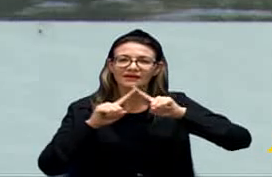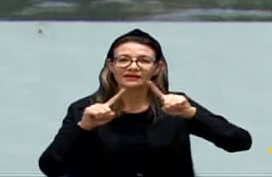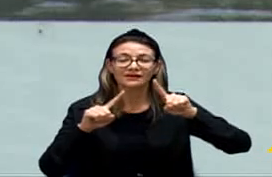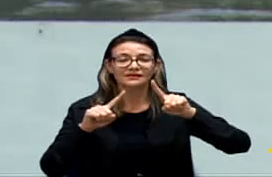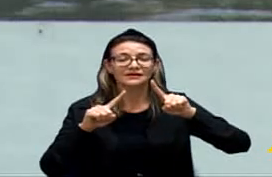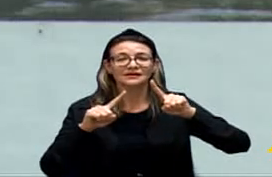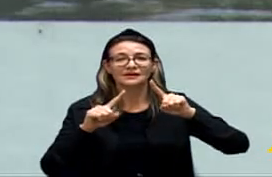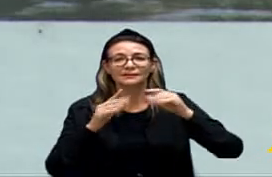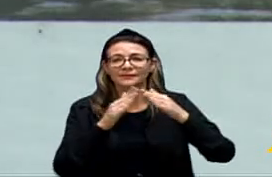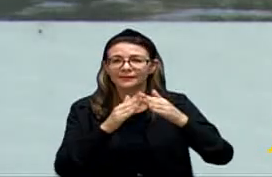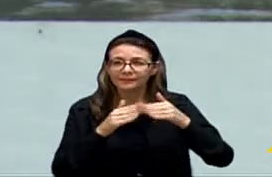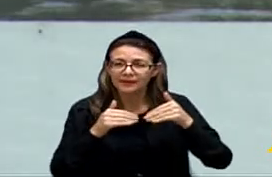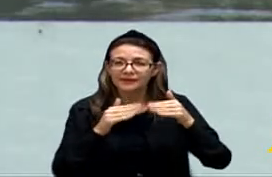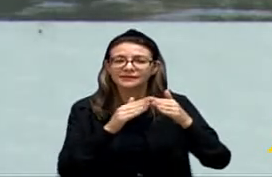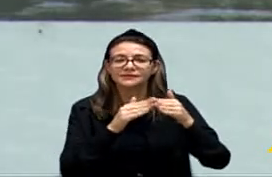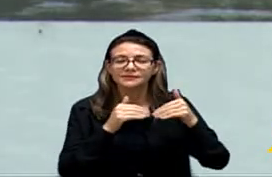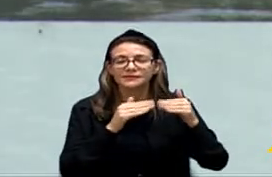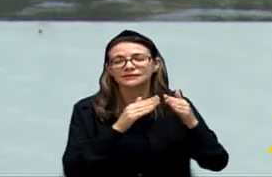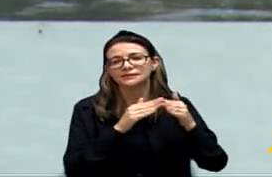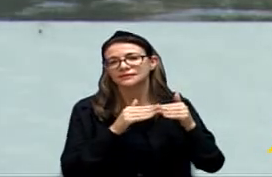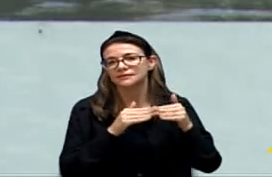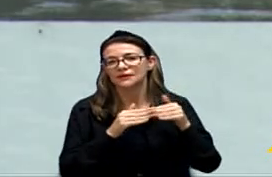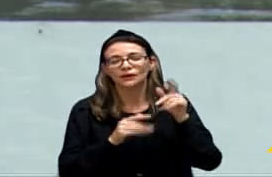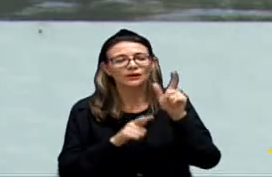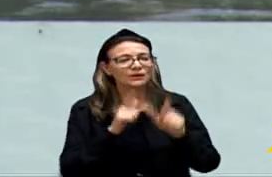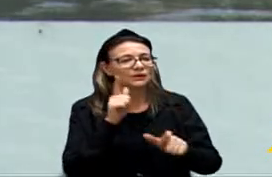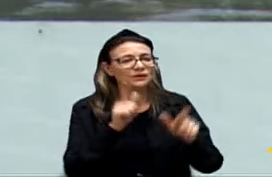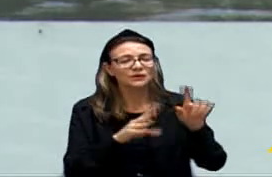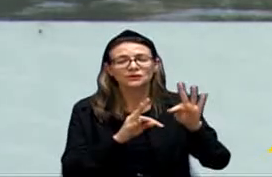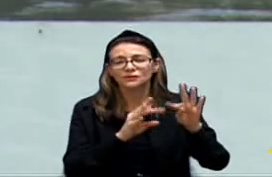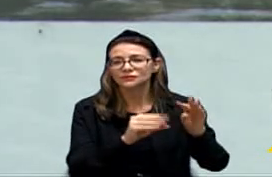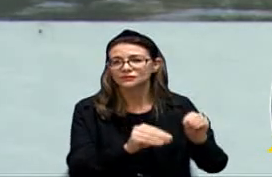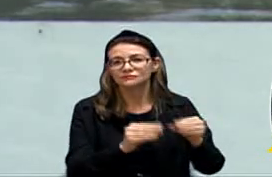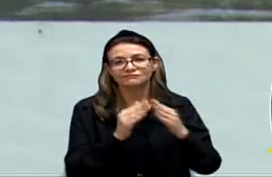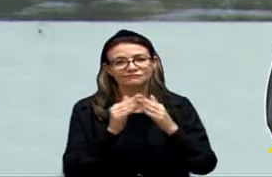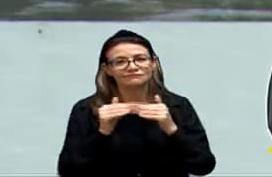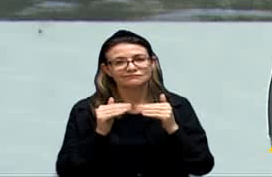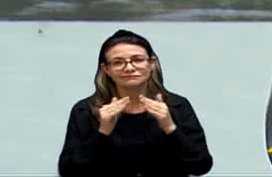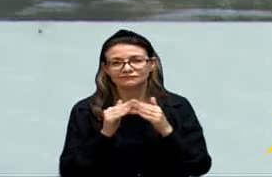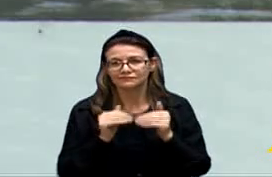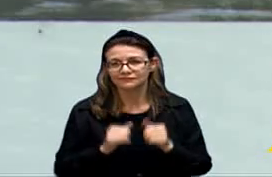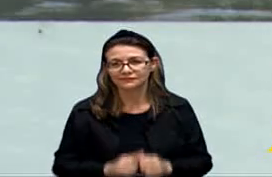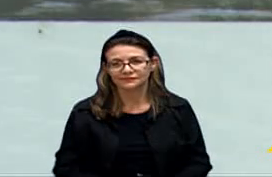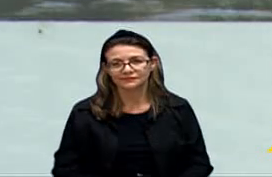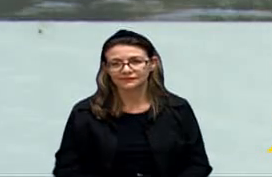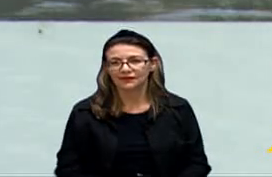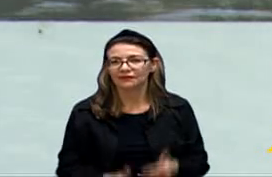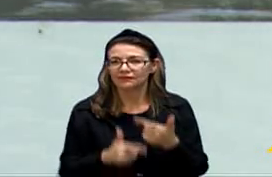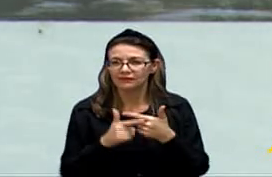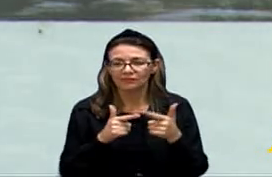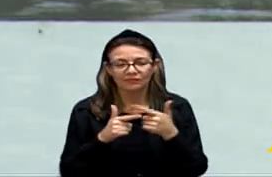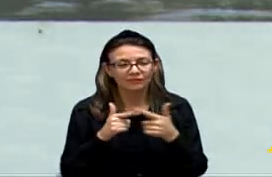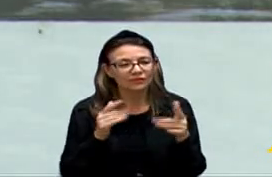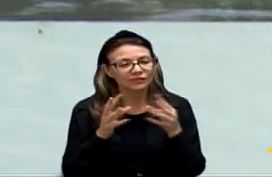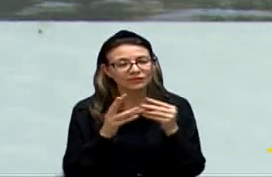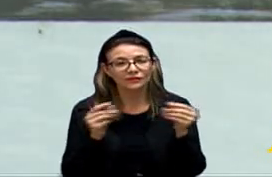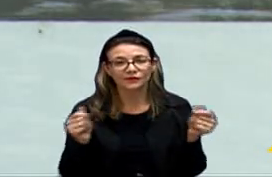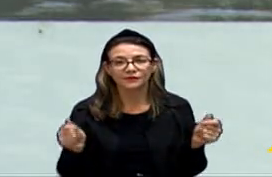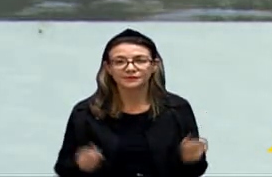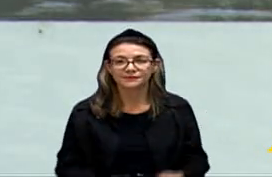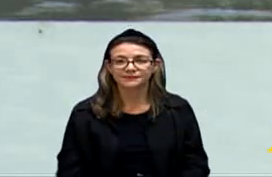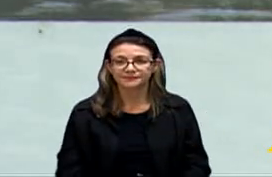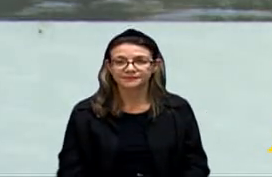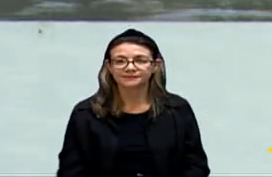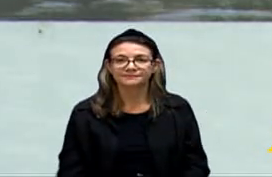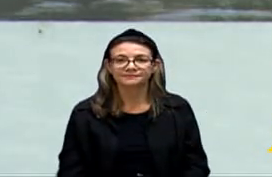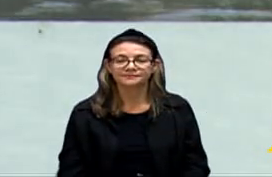diariamente para nós que você tomasse um Providência com relação a essa questão e é isso que nós estamos estamos construindo agora através desse